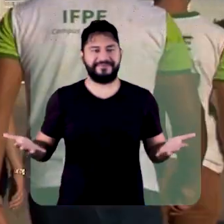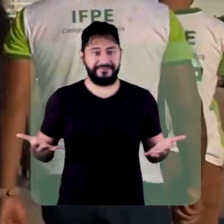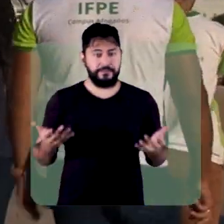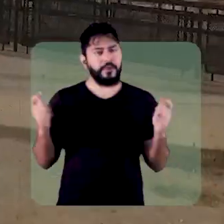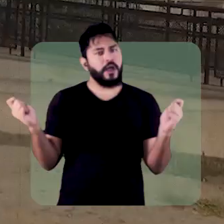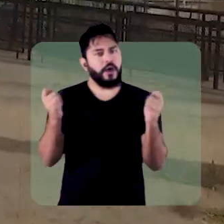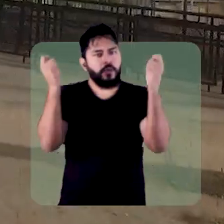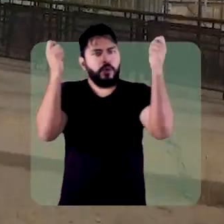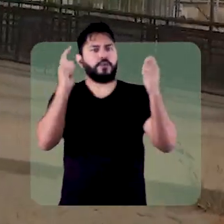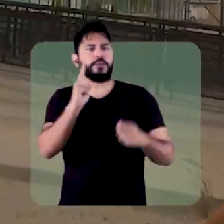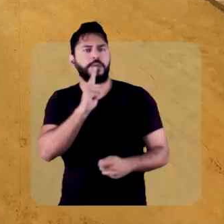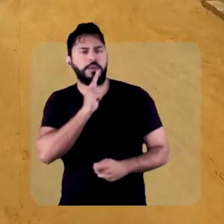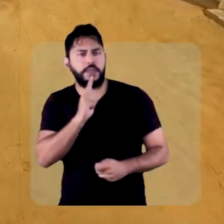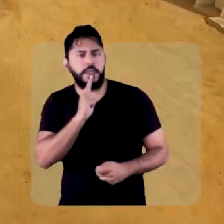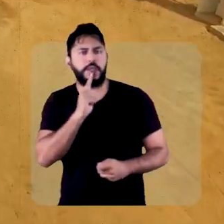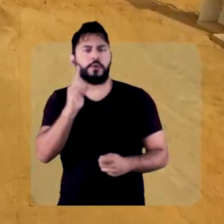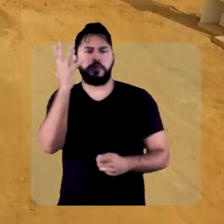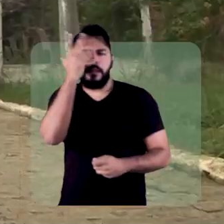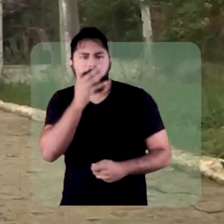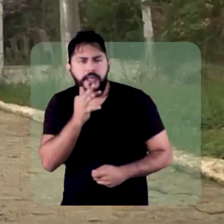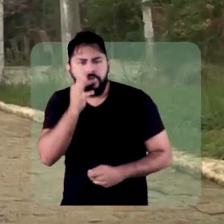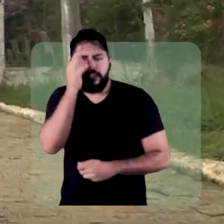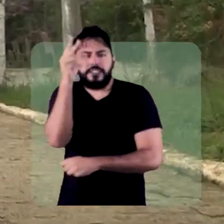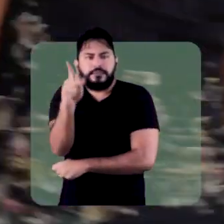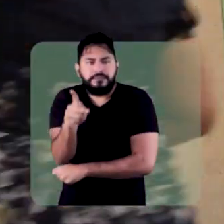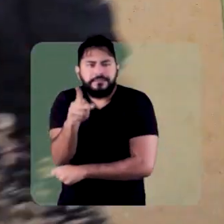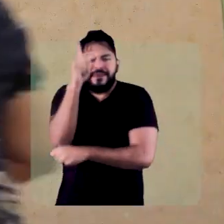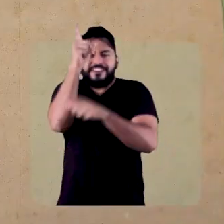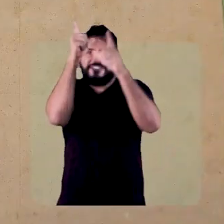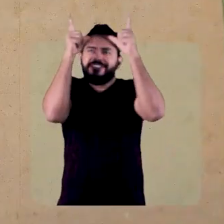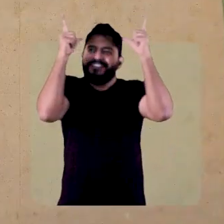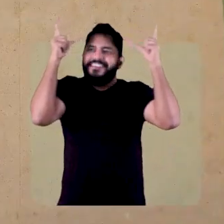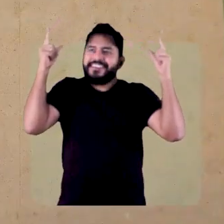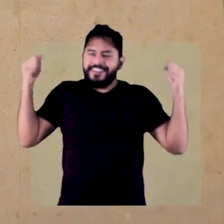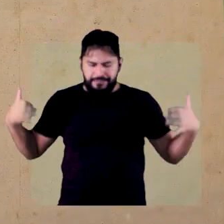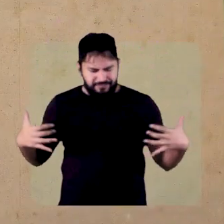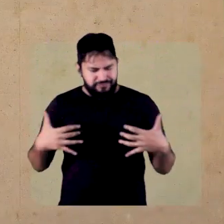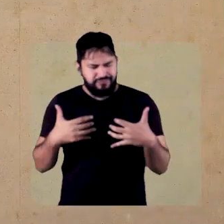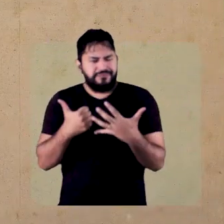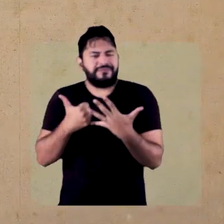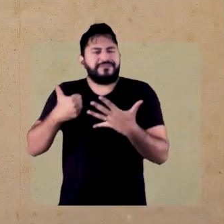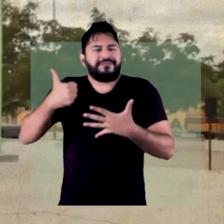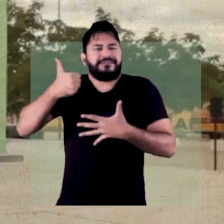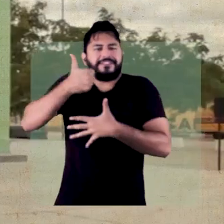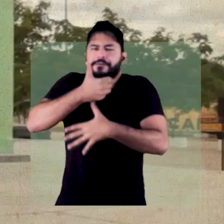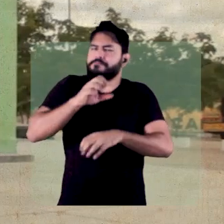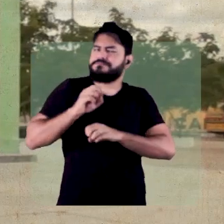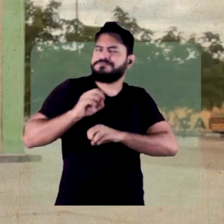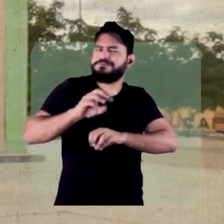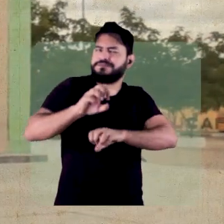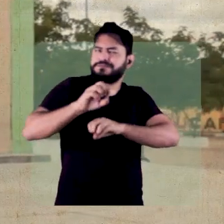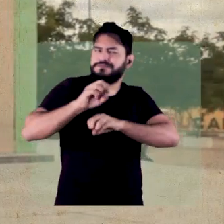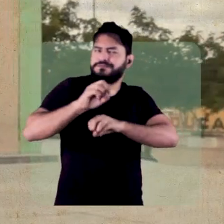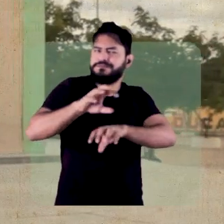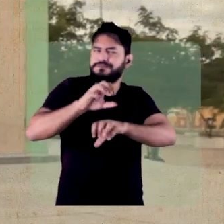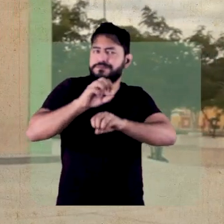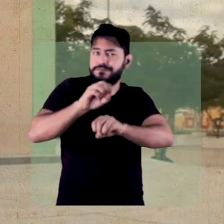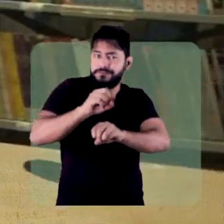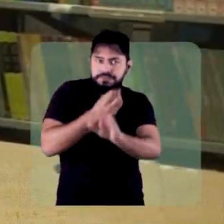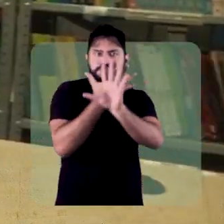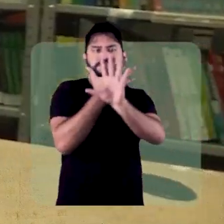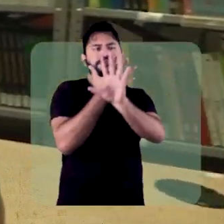Sertão. Caruaru, Garanhuns, Belo Jardim e Pesqueira são os campi do Agreste, com a educação de